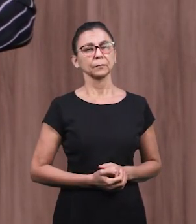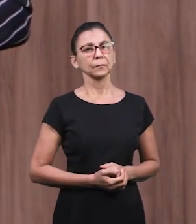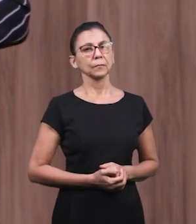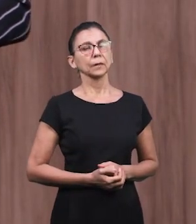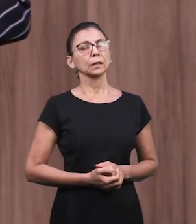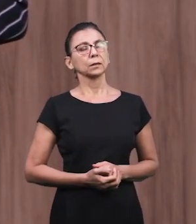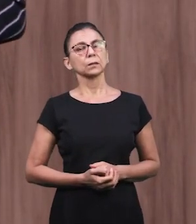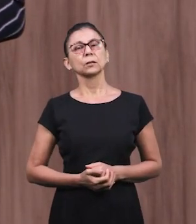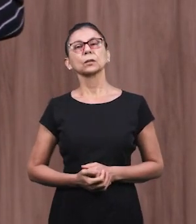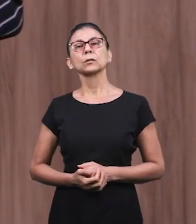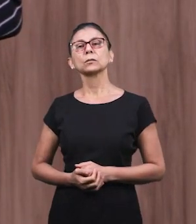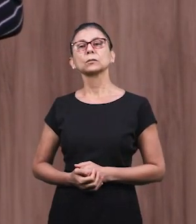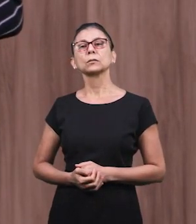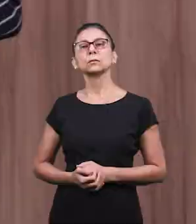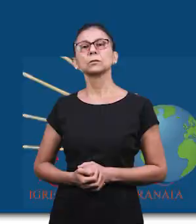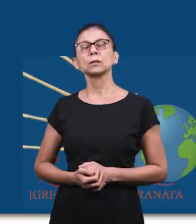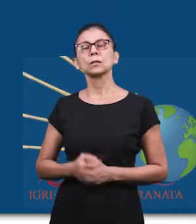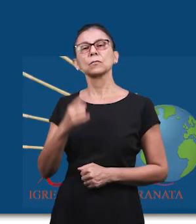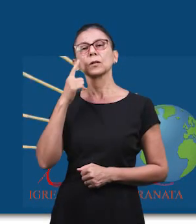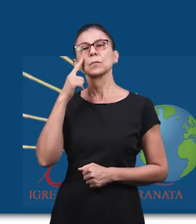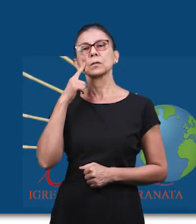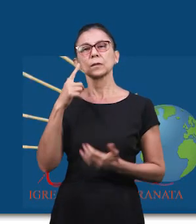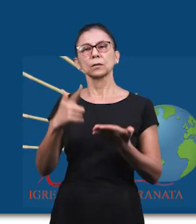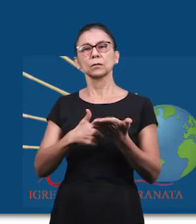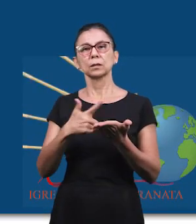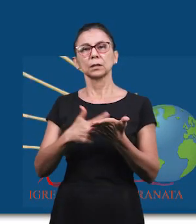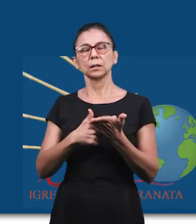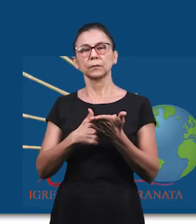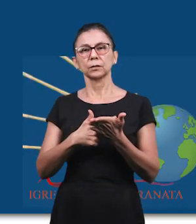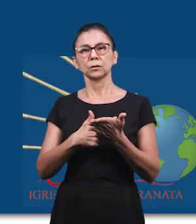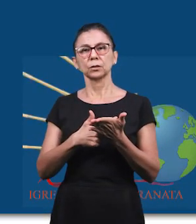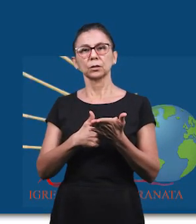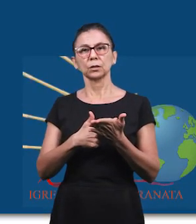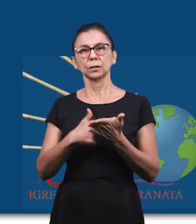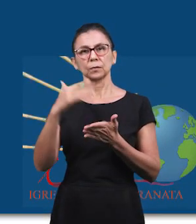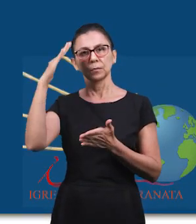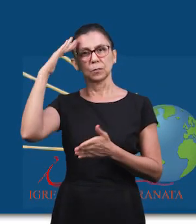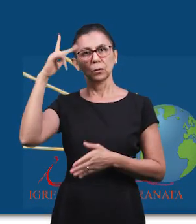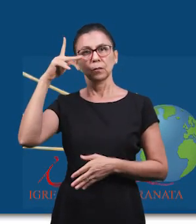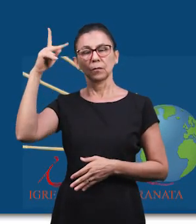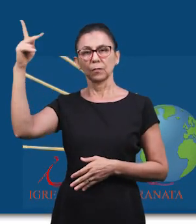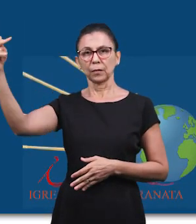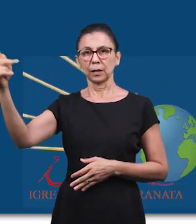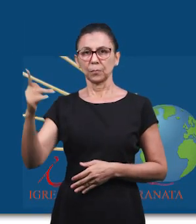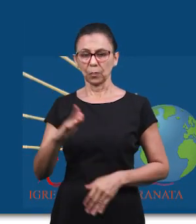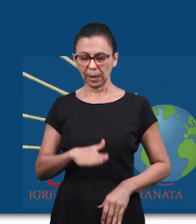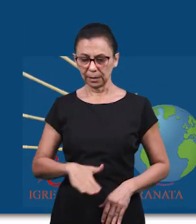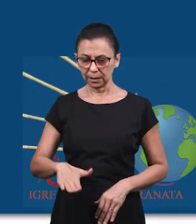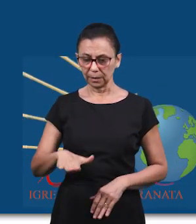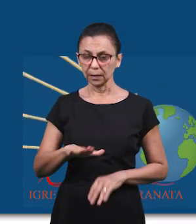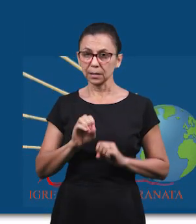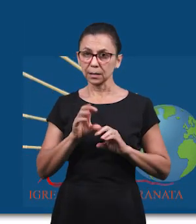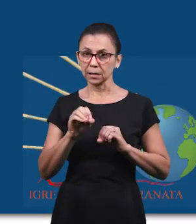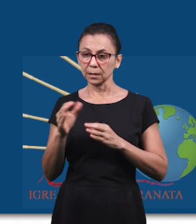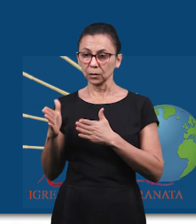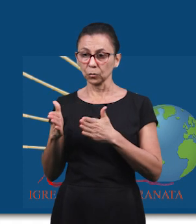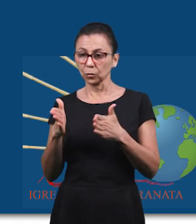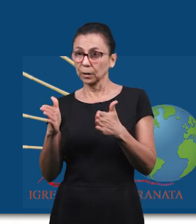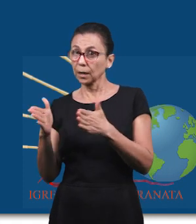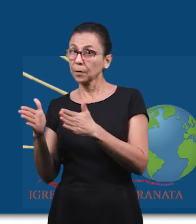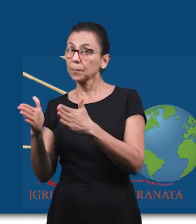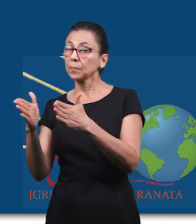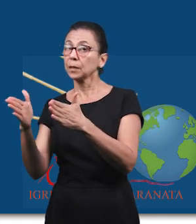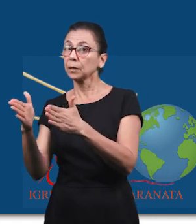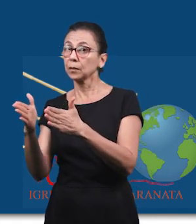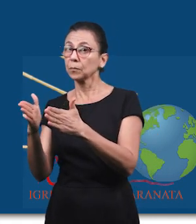Então, ficamos com a orientação do livro de Provérbios. Educa a criança no caminho em que deve andar,